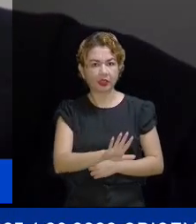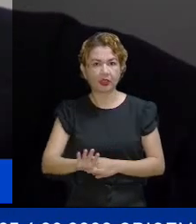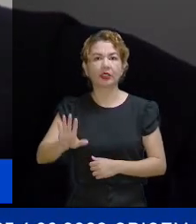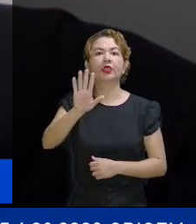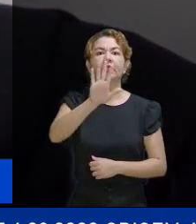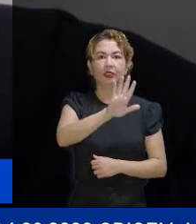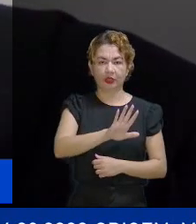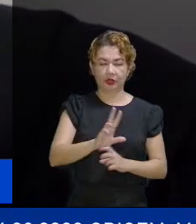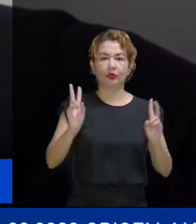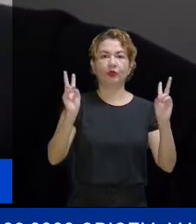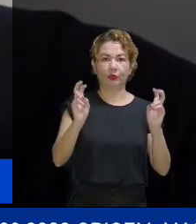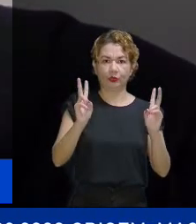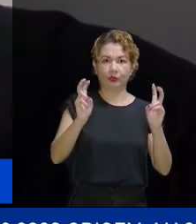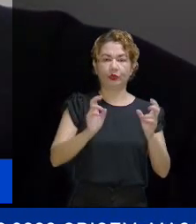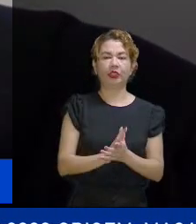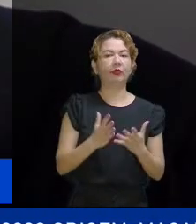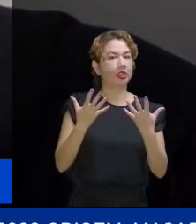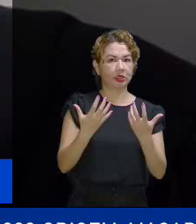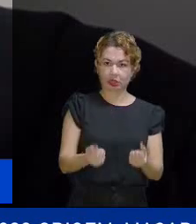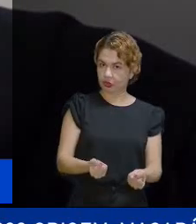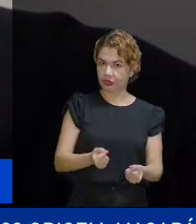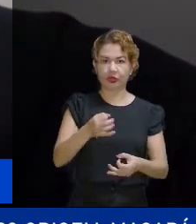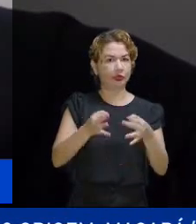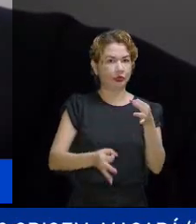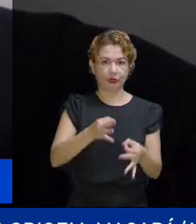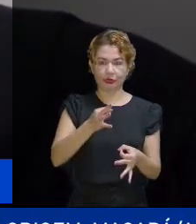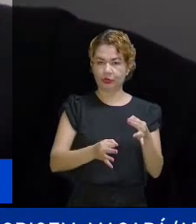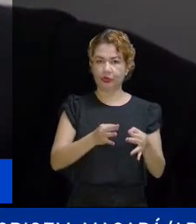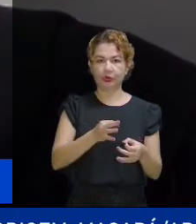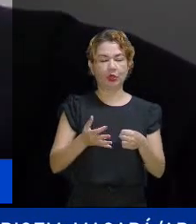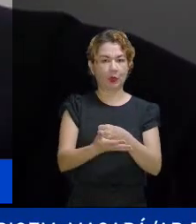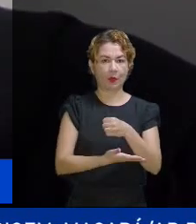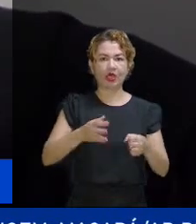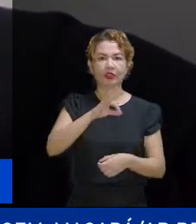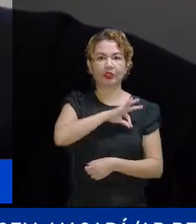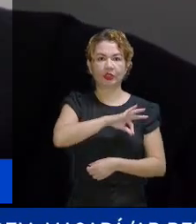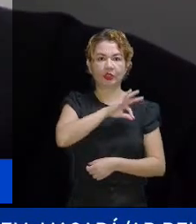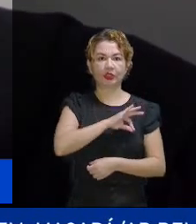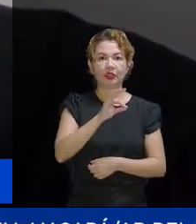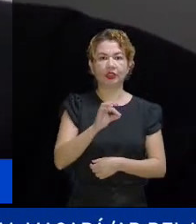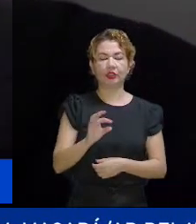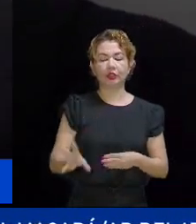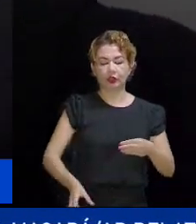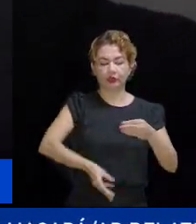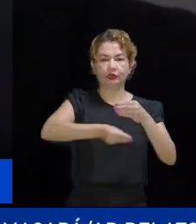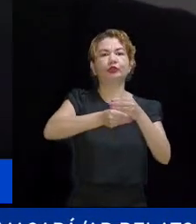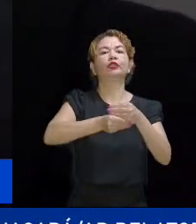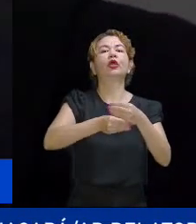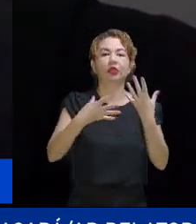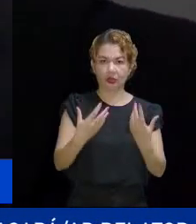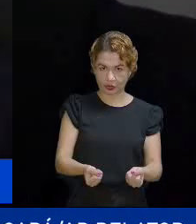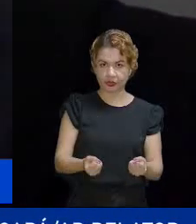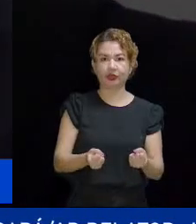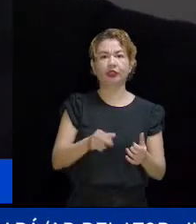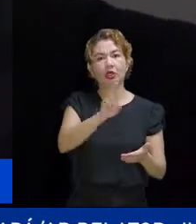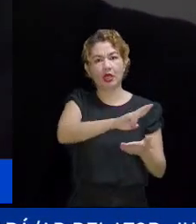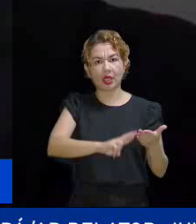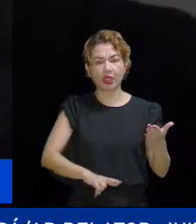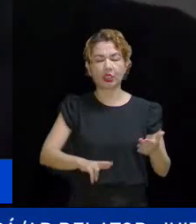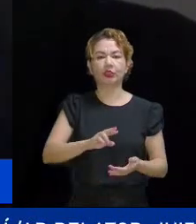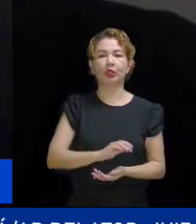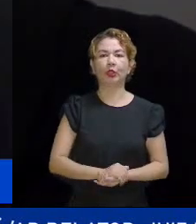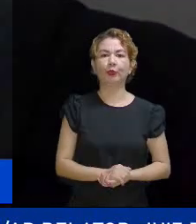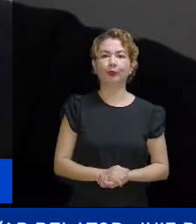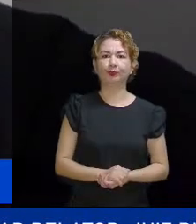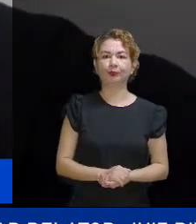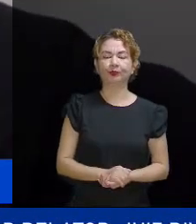da temática, negando a natureza jurídica de vencimento base da gratificação de atividade judiciária. É o relatório, senhor